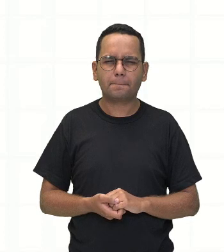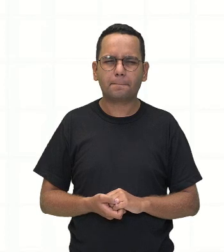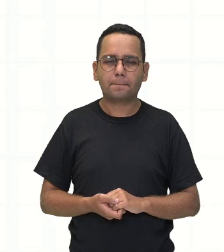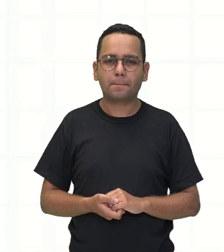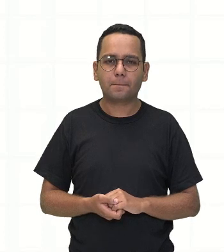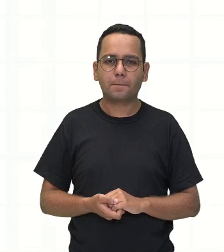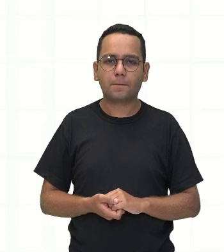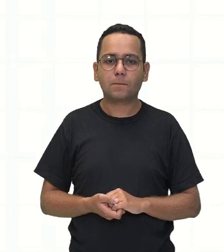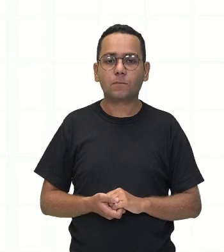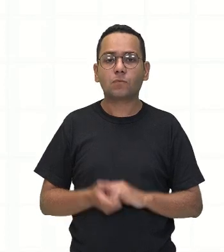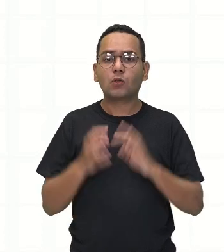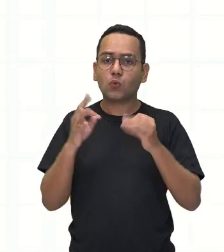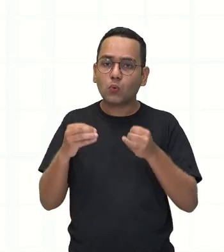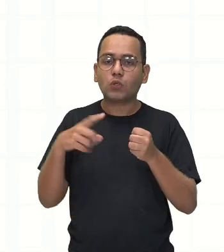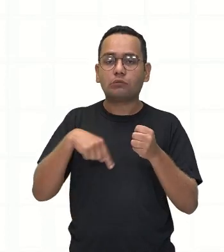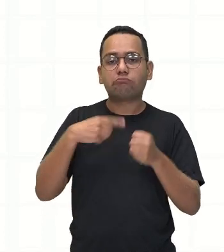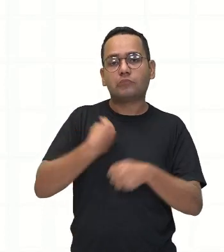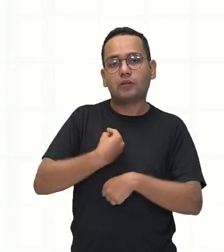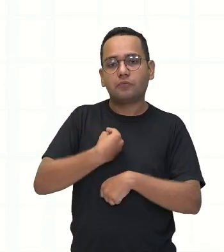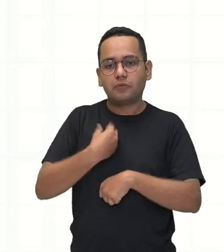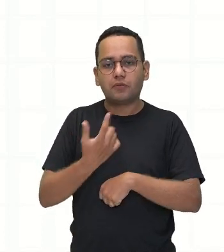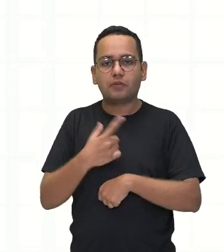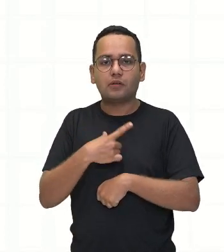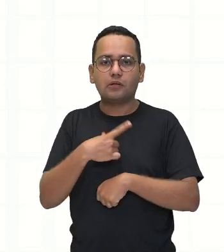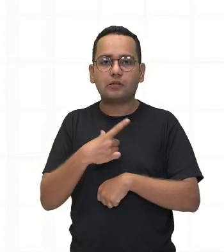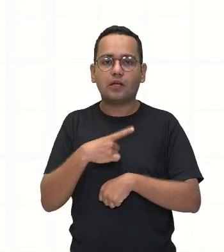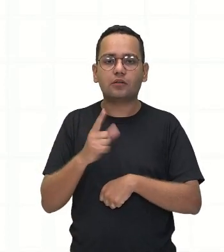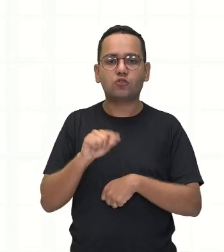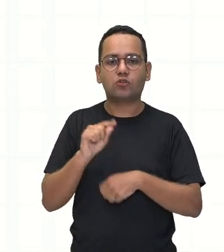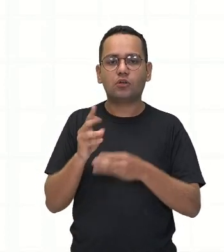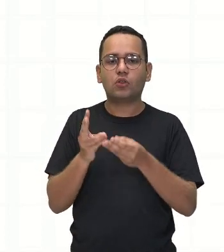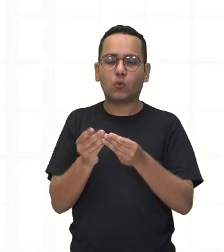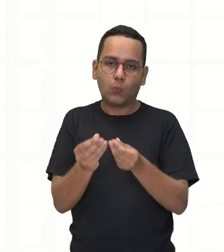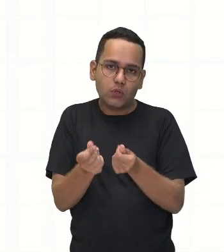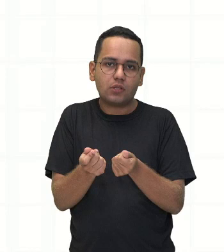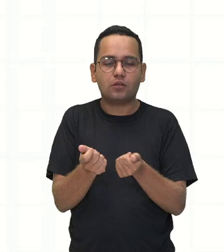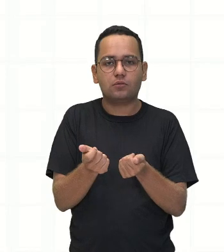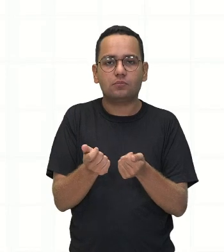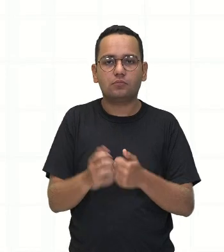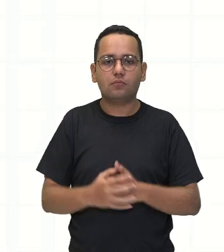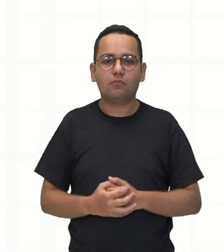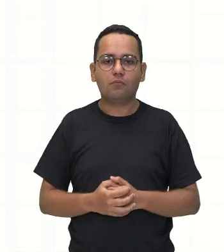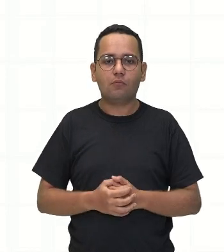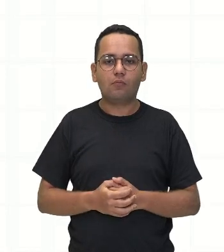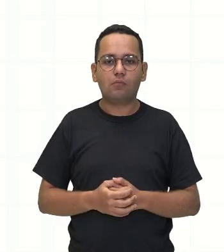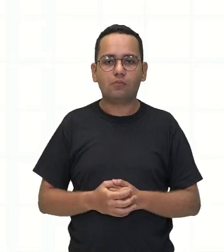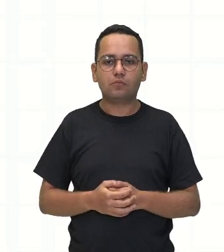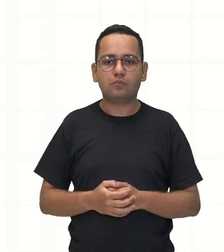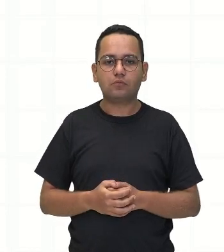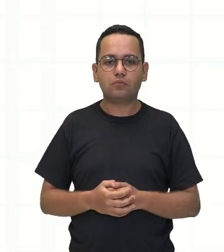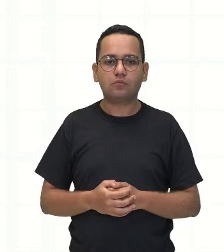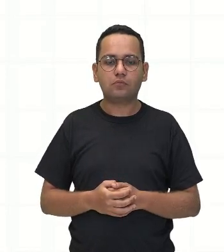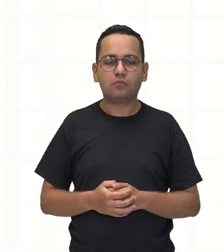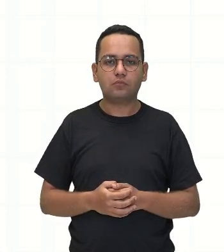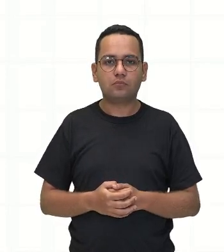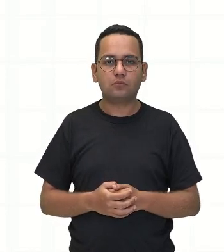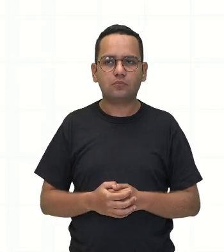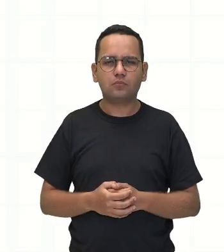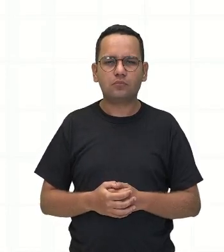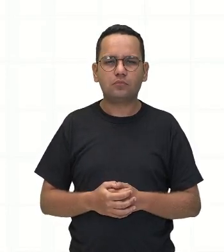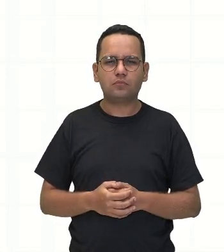de decomposição, ele tem um processo ali de decomposição, quando ele está